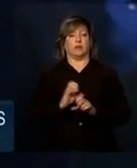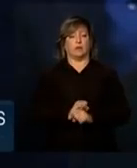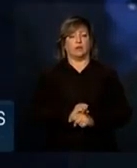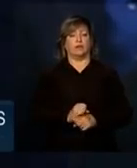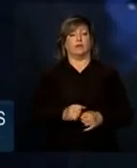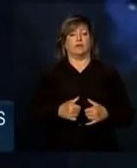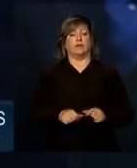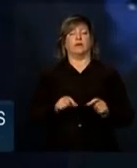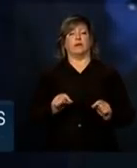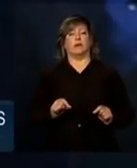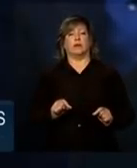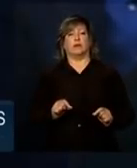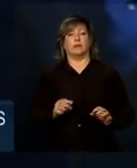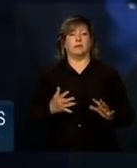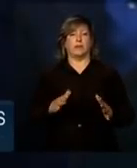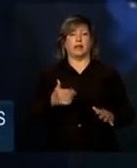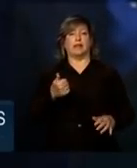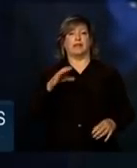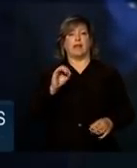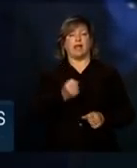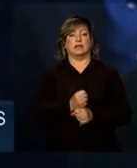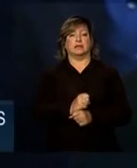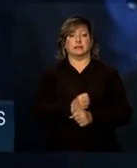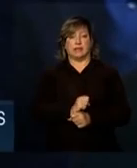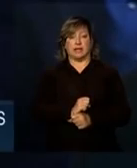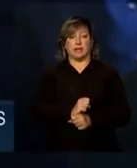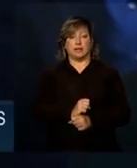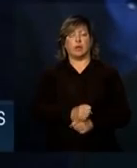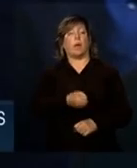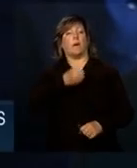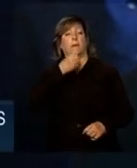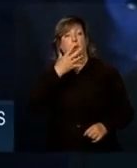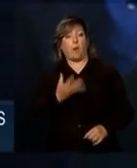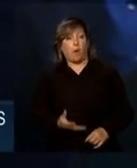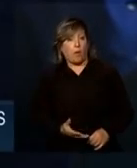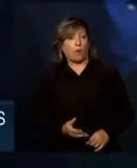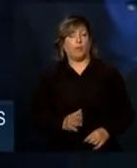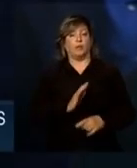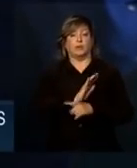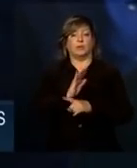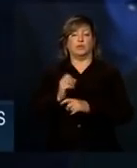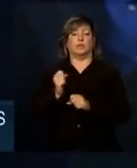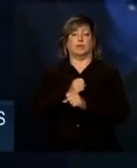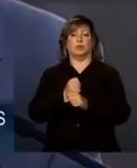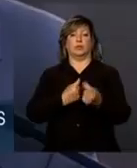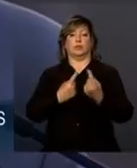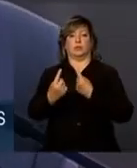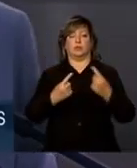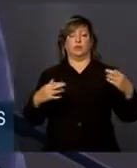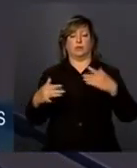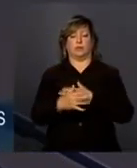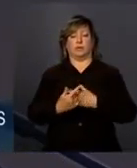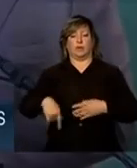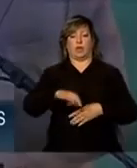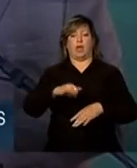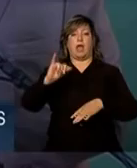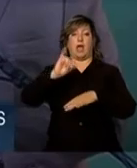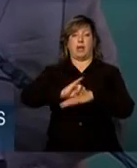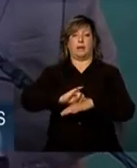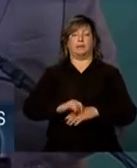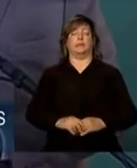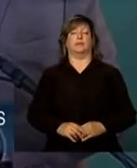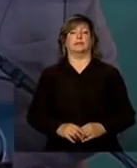ficará para pelo menos 10 anos de boa resolutividade na mobilidade urbana da nossa capital.